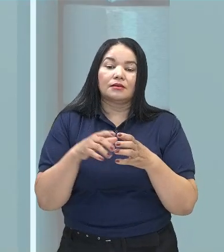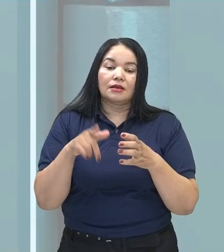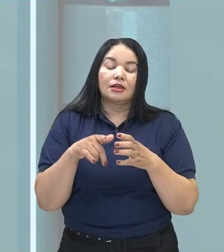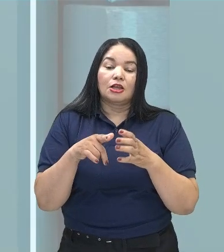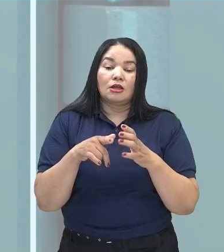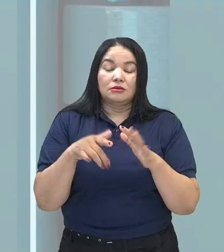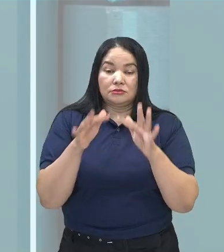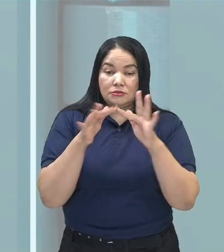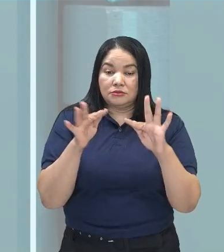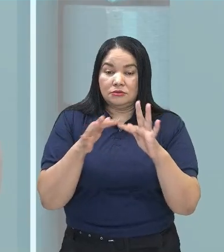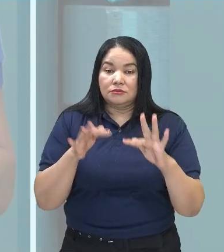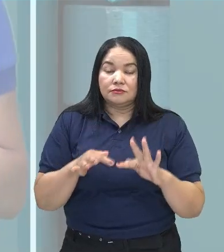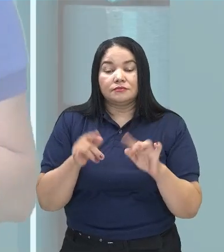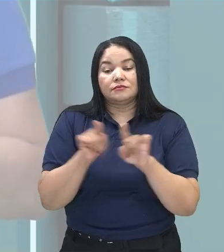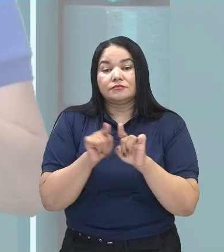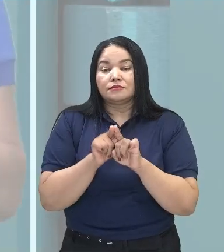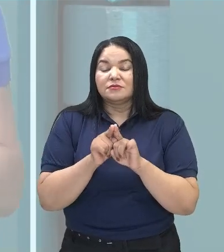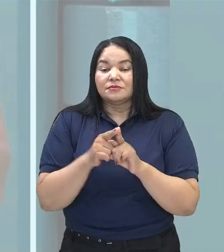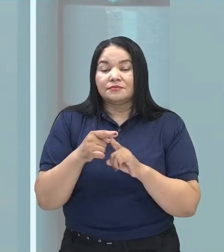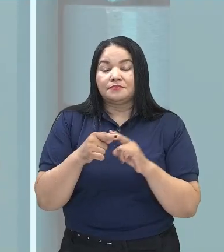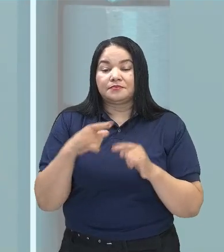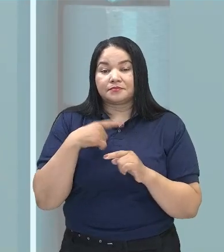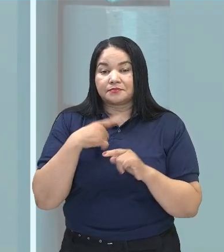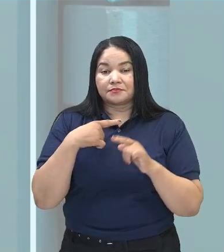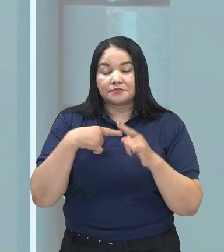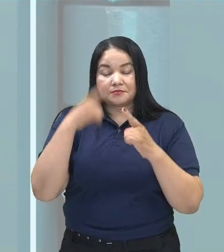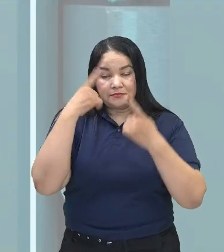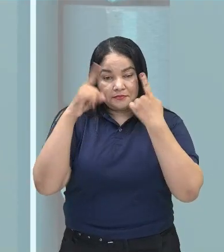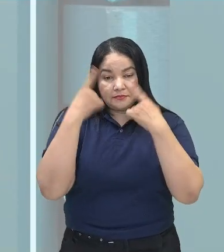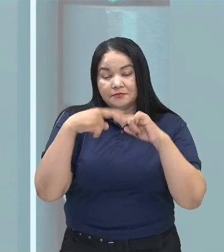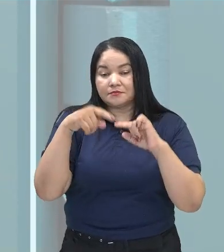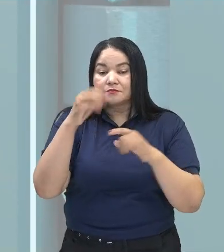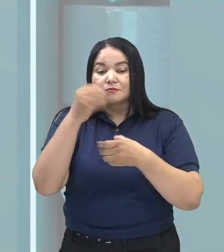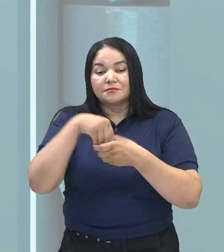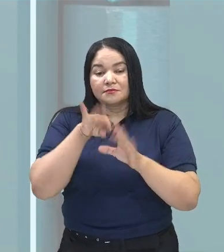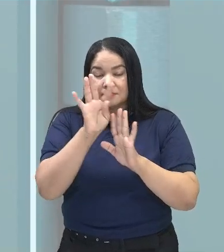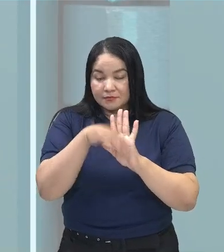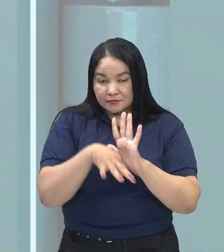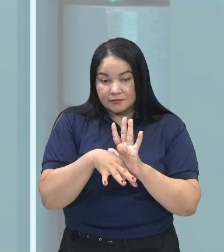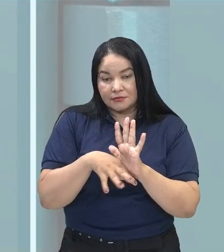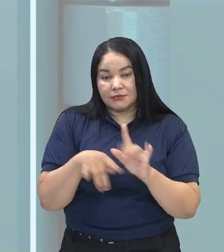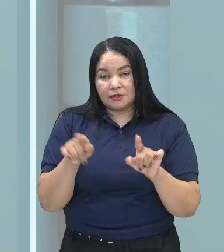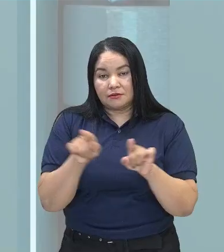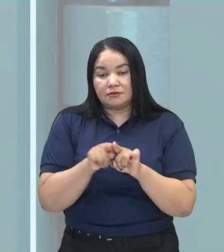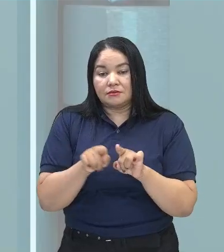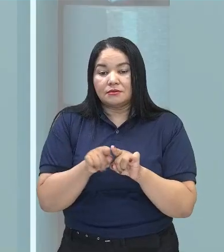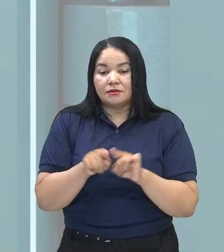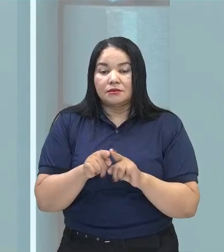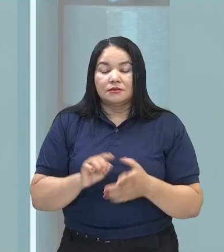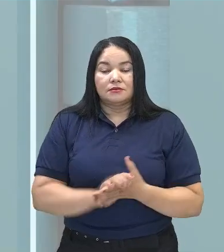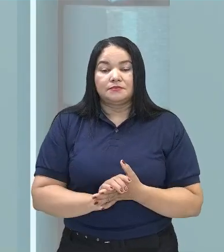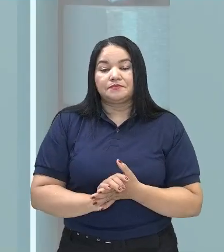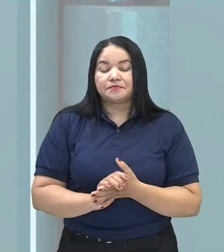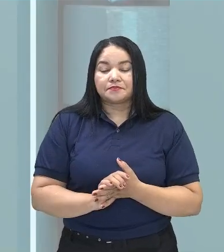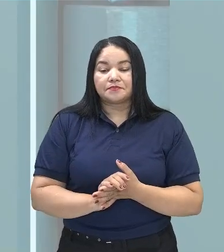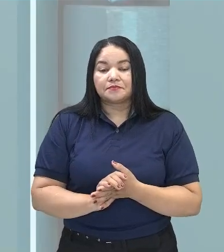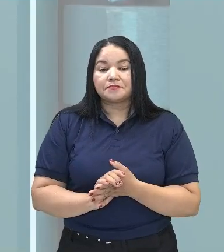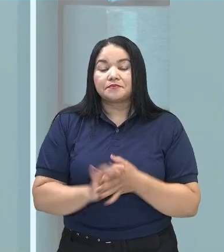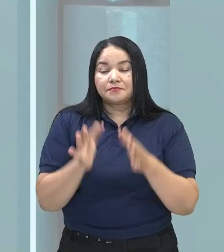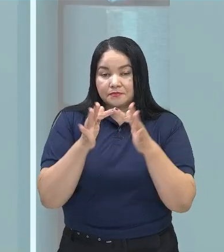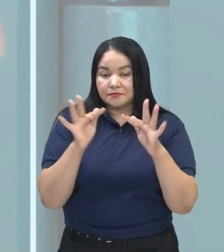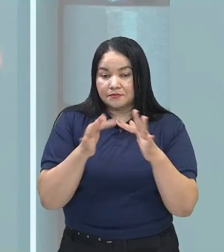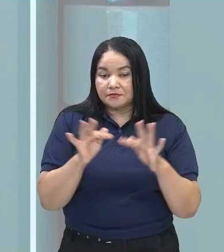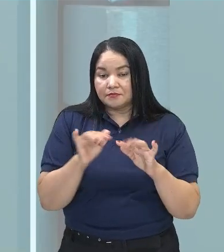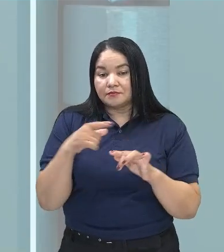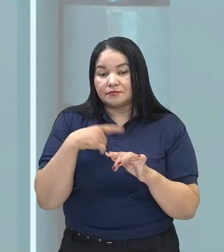trazem bastante ideia, né, dentro do texto, e dentro dessa semântica nós temos, né,